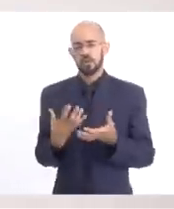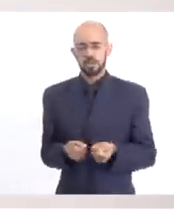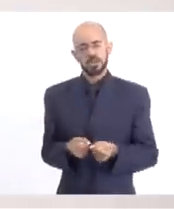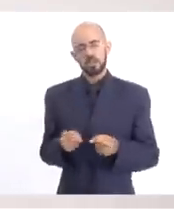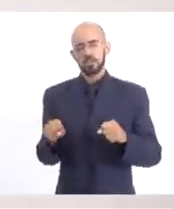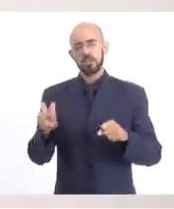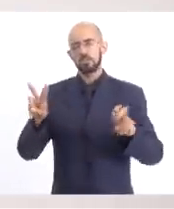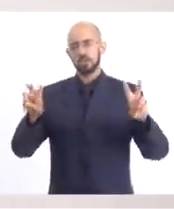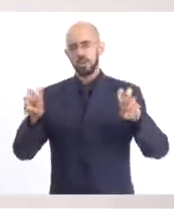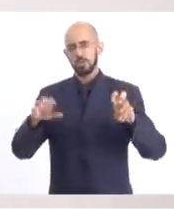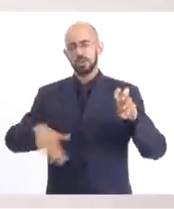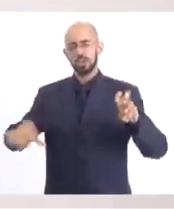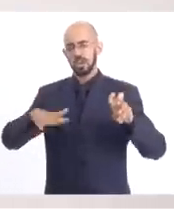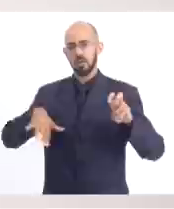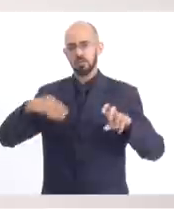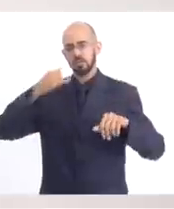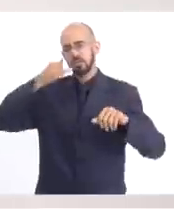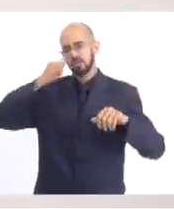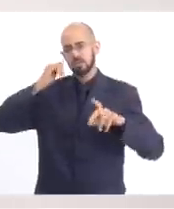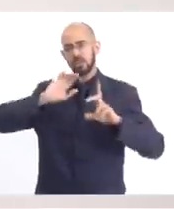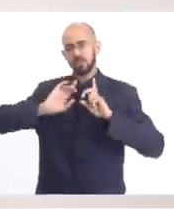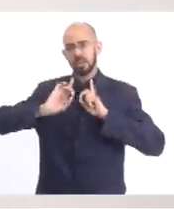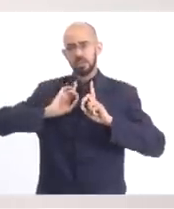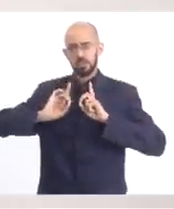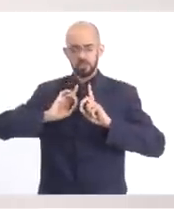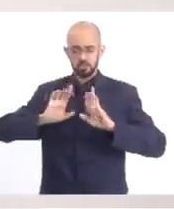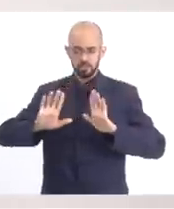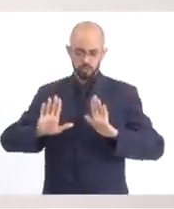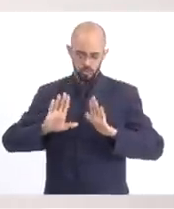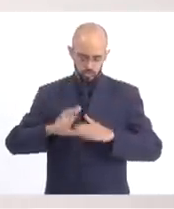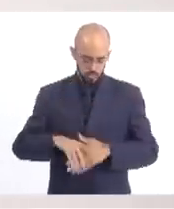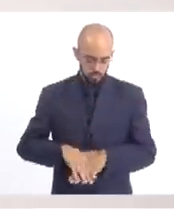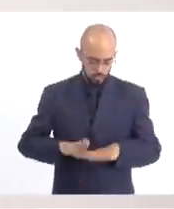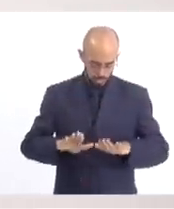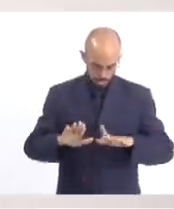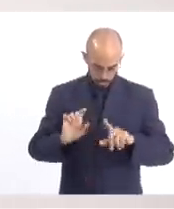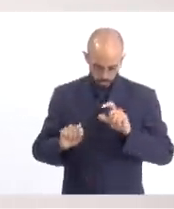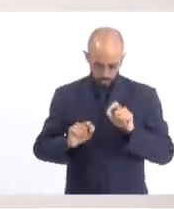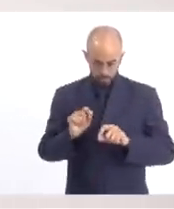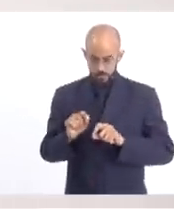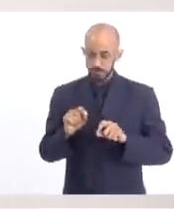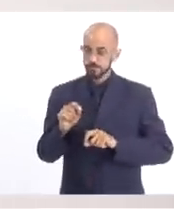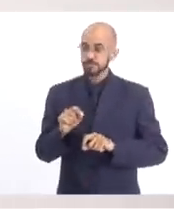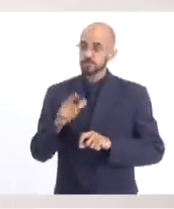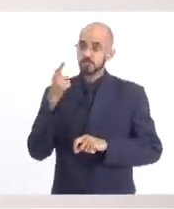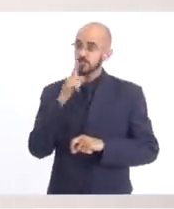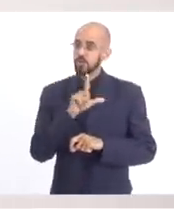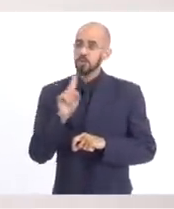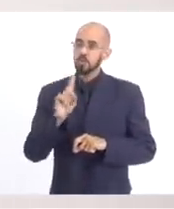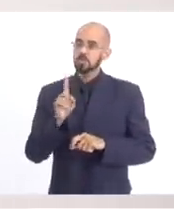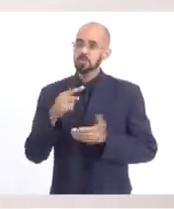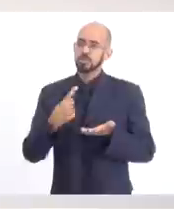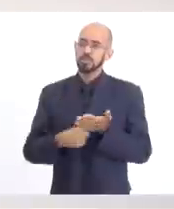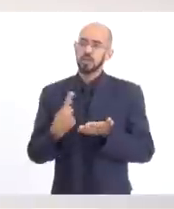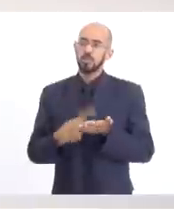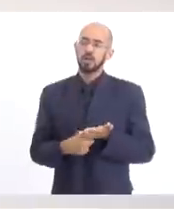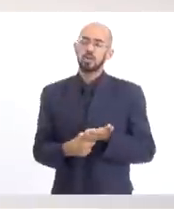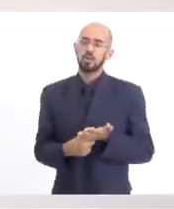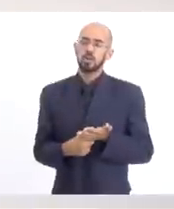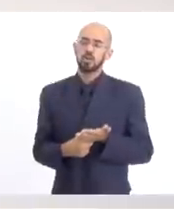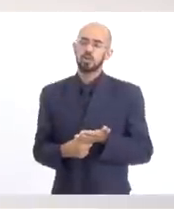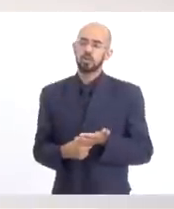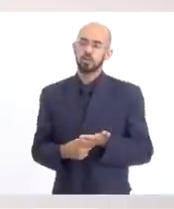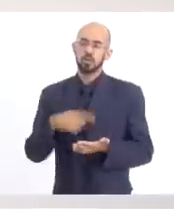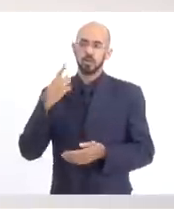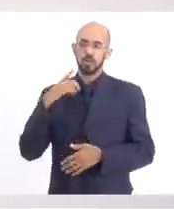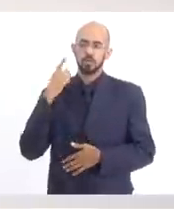geral, senão nós vamos ficar debatendo uma a uma. O que nós não conseguimos chegar no acordo, deputado Marcelo Dino, esse é